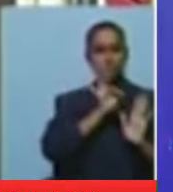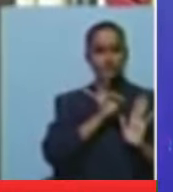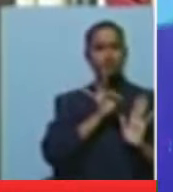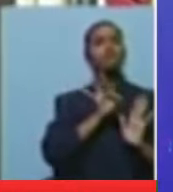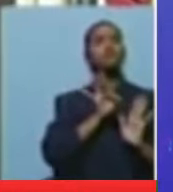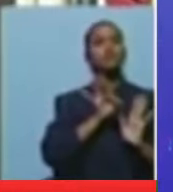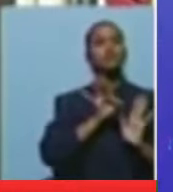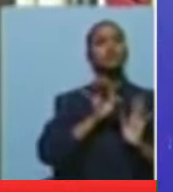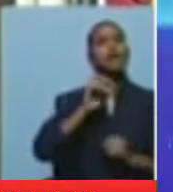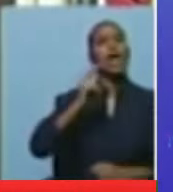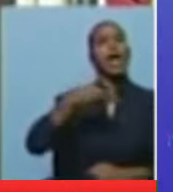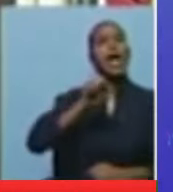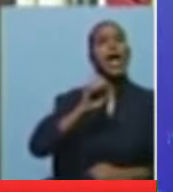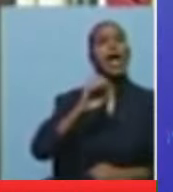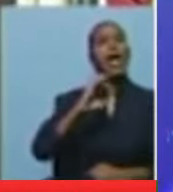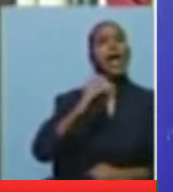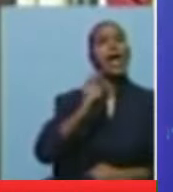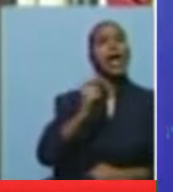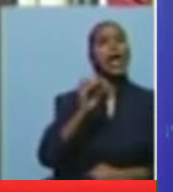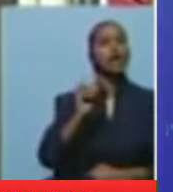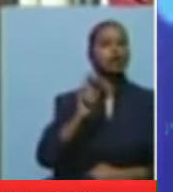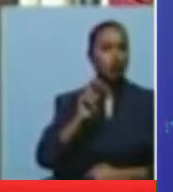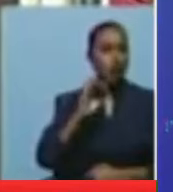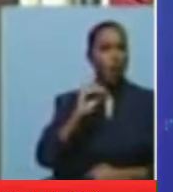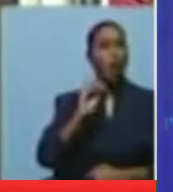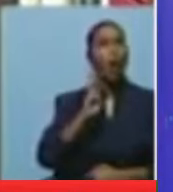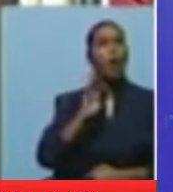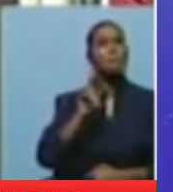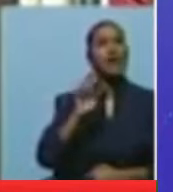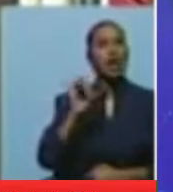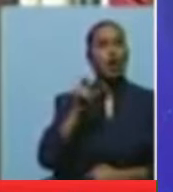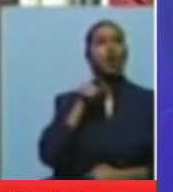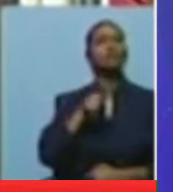que é o partido de Maduro, o partido fundado por Hugo Chávez,